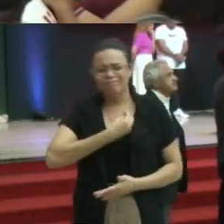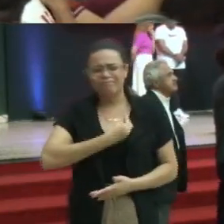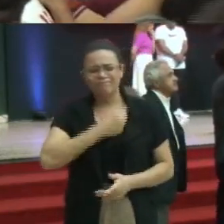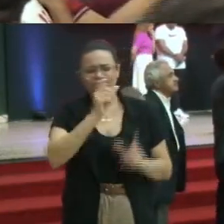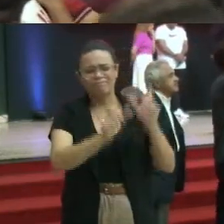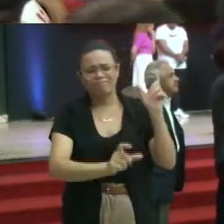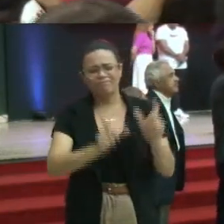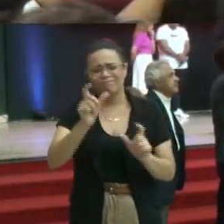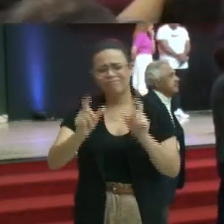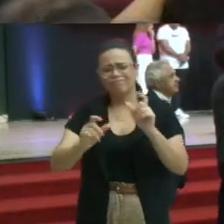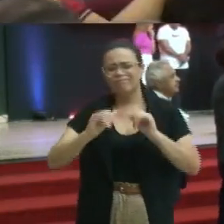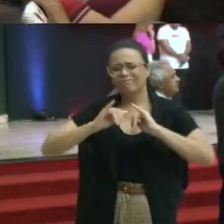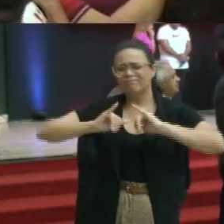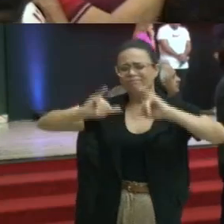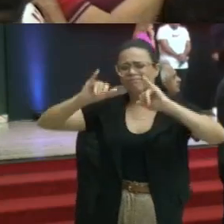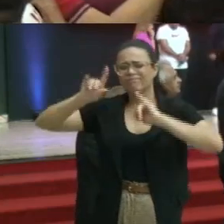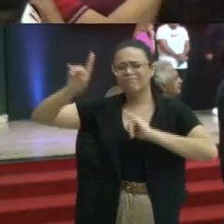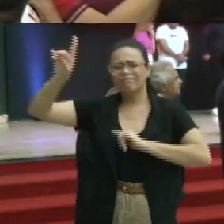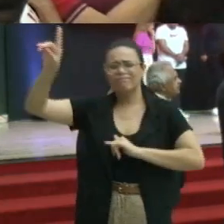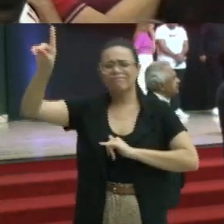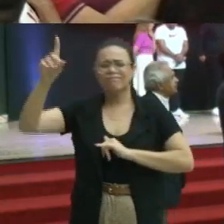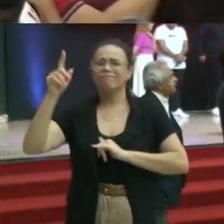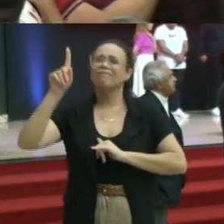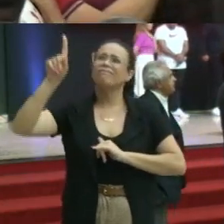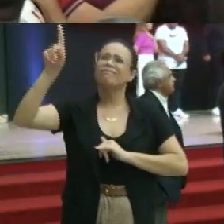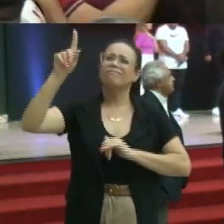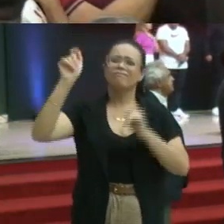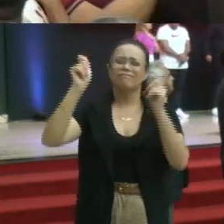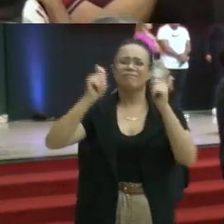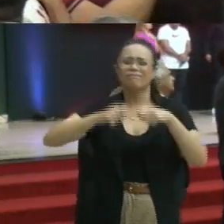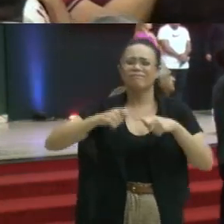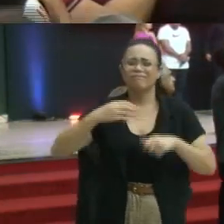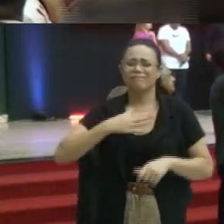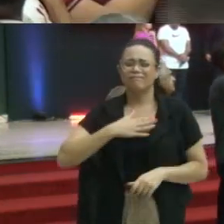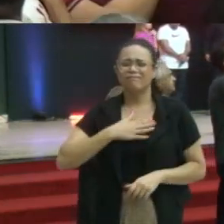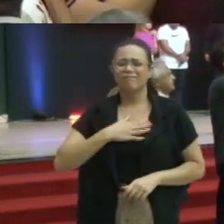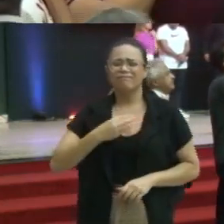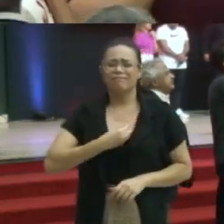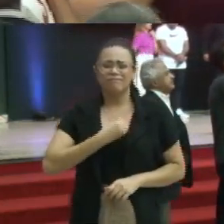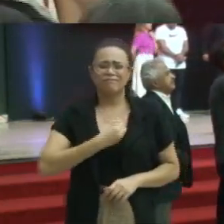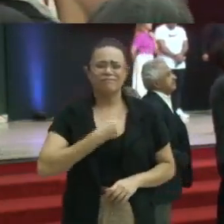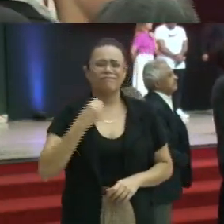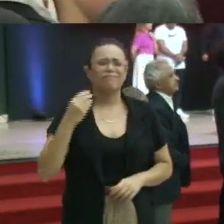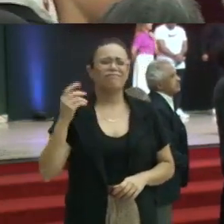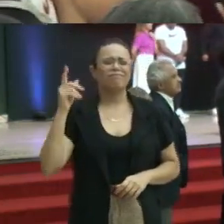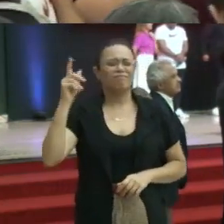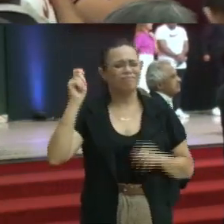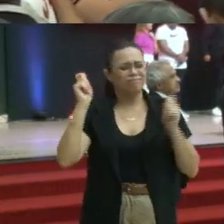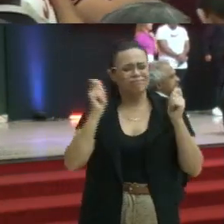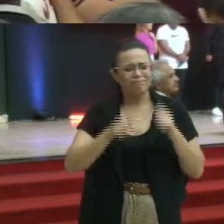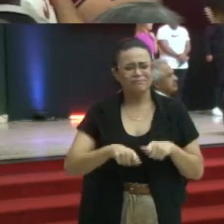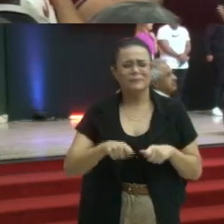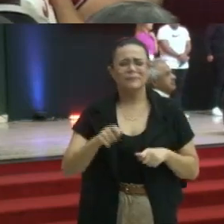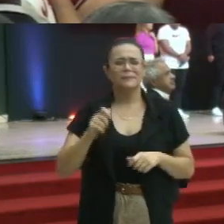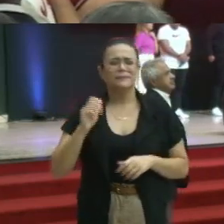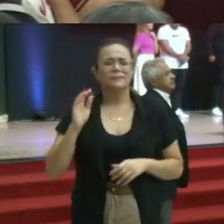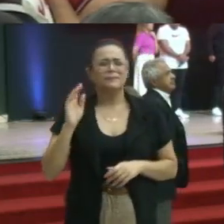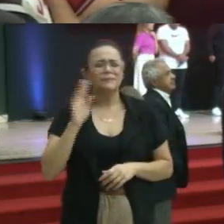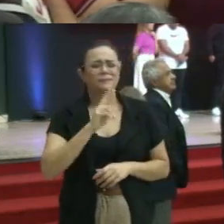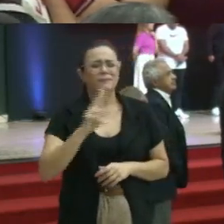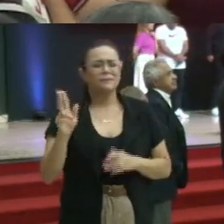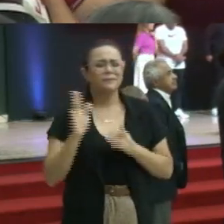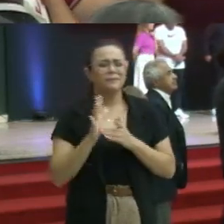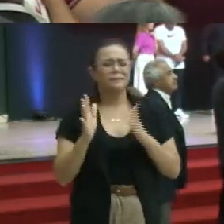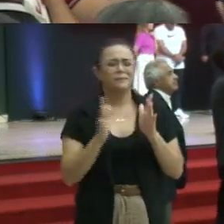hoje declaram, ó Deus, que só o Senhor é Deus, que está consumado, Senhor. Em nome